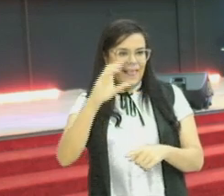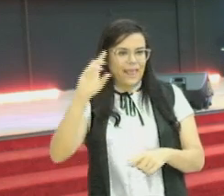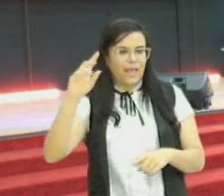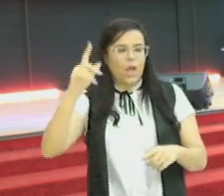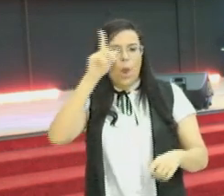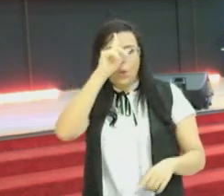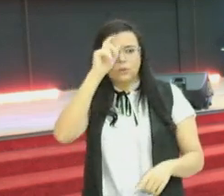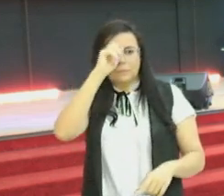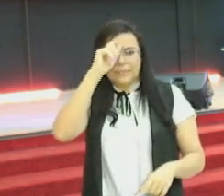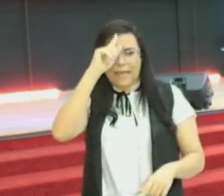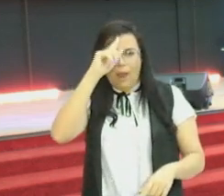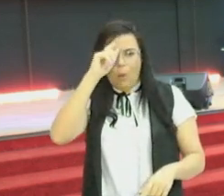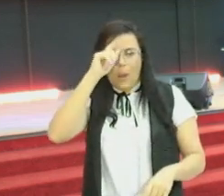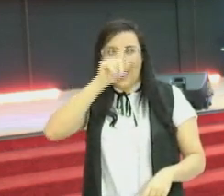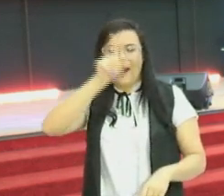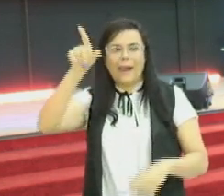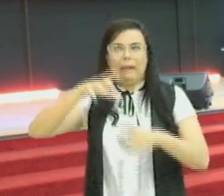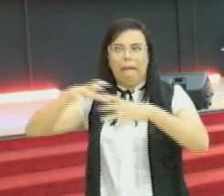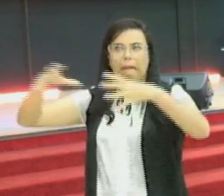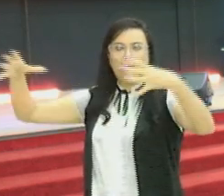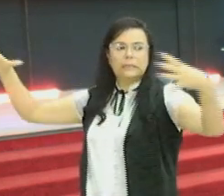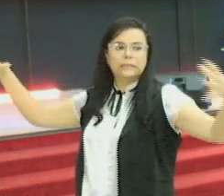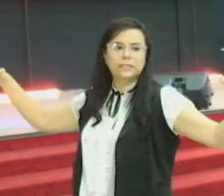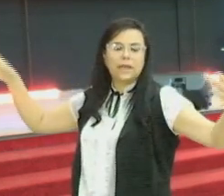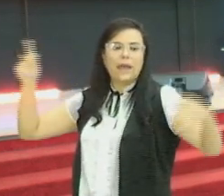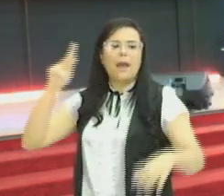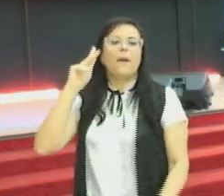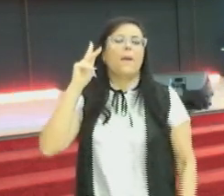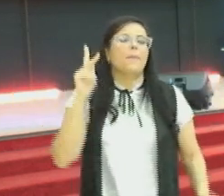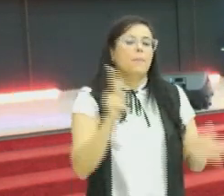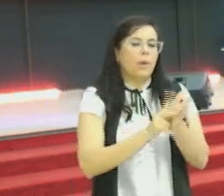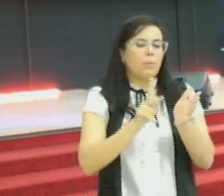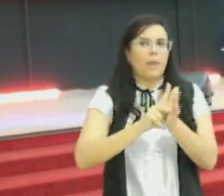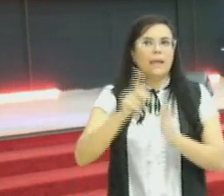de uma adolescente de 17 anos chamada Doralice.